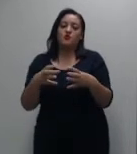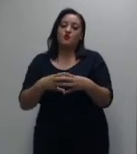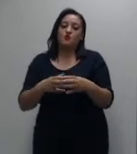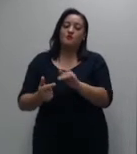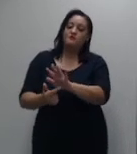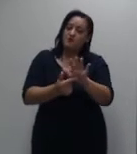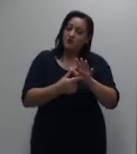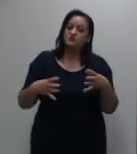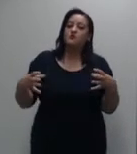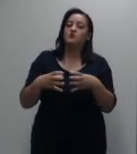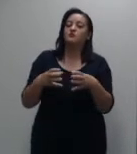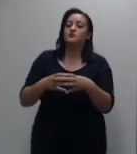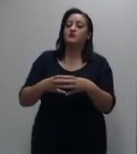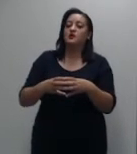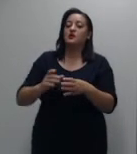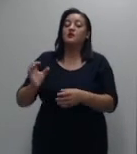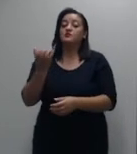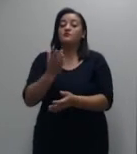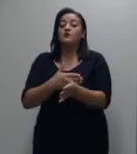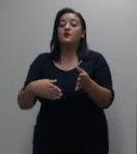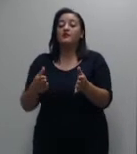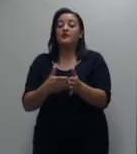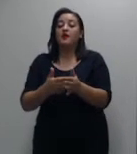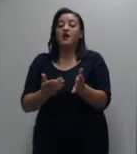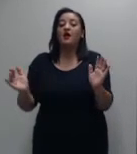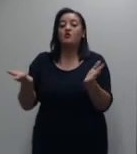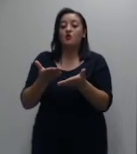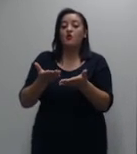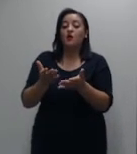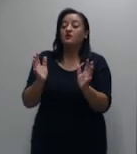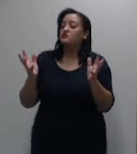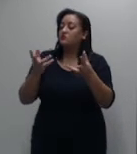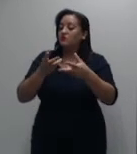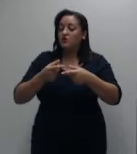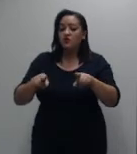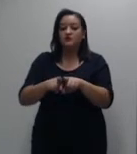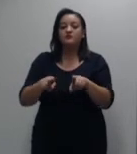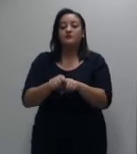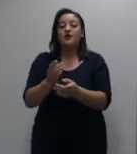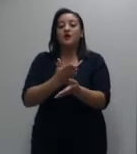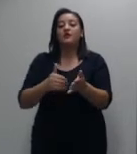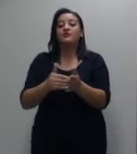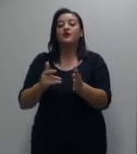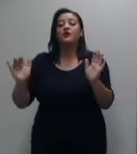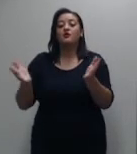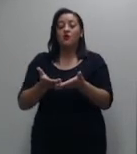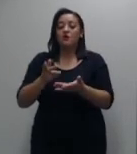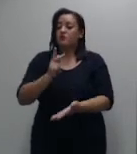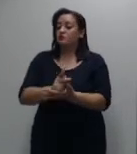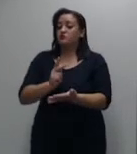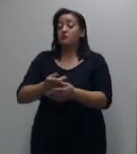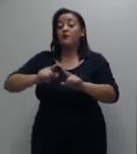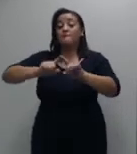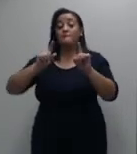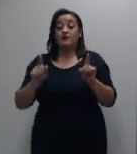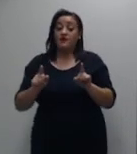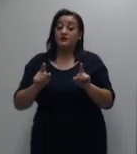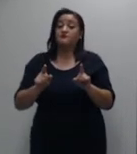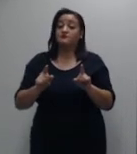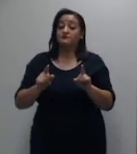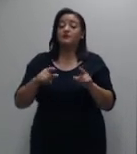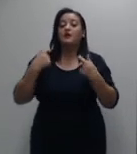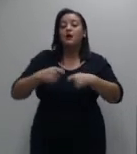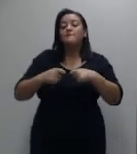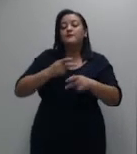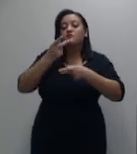para o colegiado tomou até o momento todas absolutamente todas até o momento foram mantidas por outro lado é